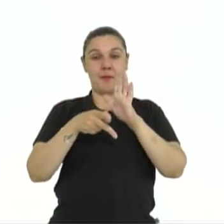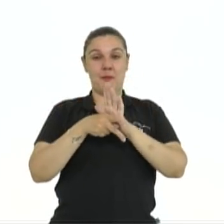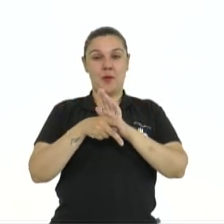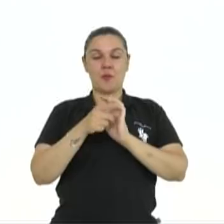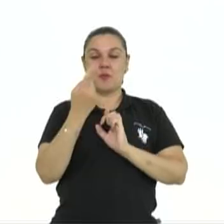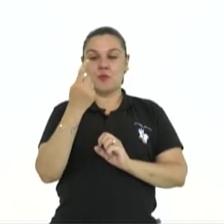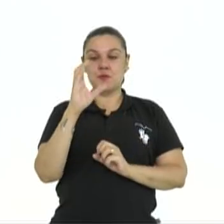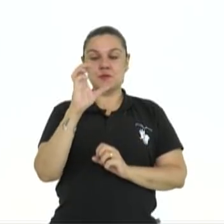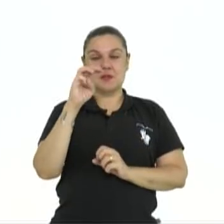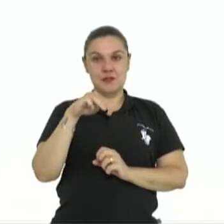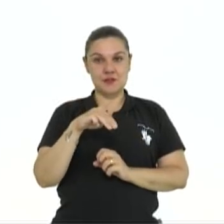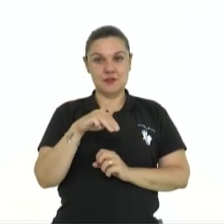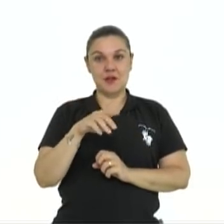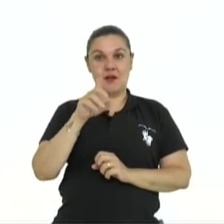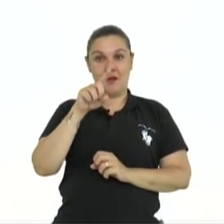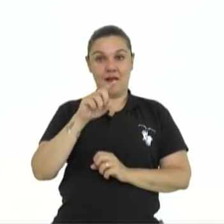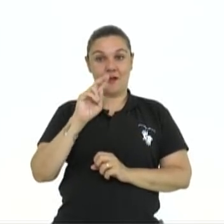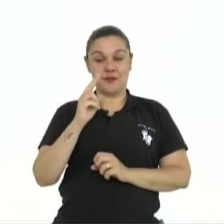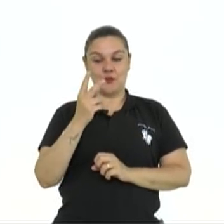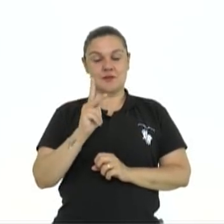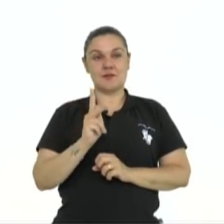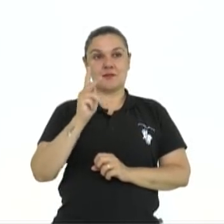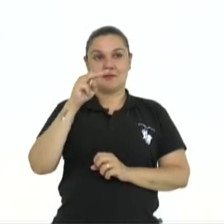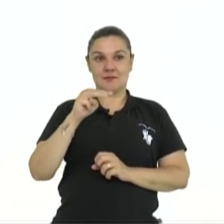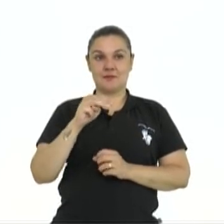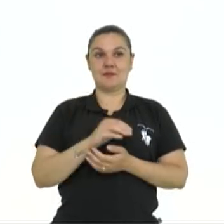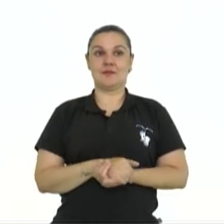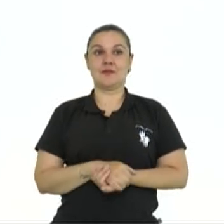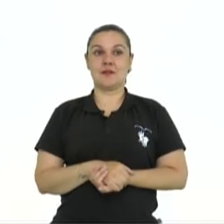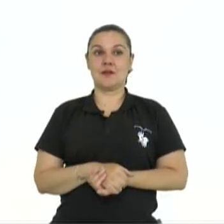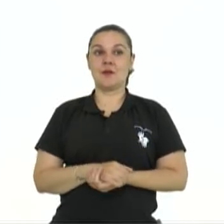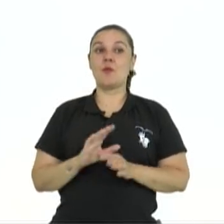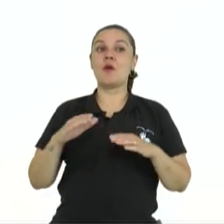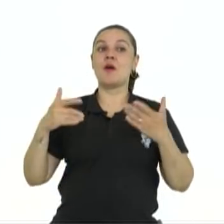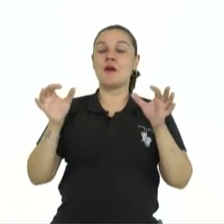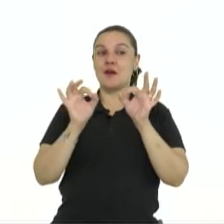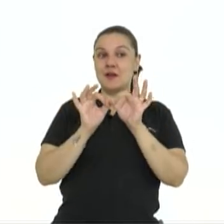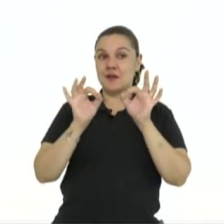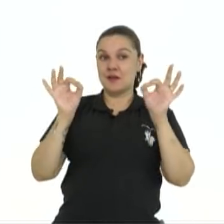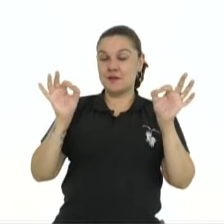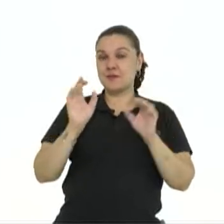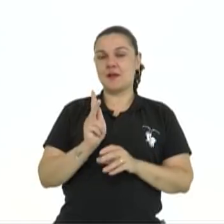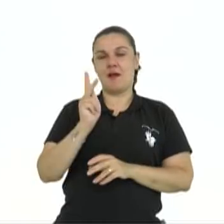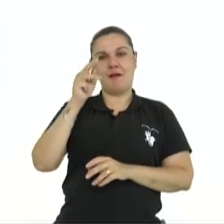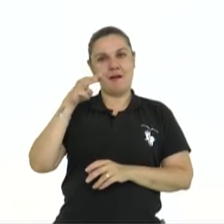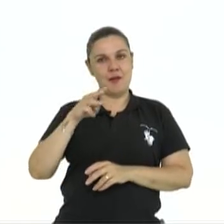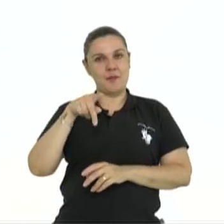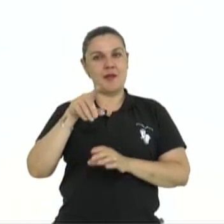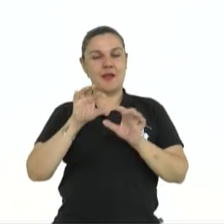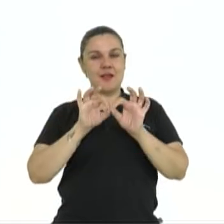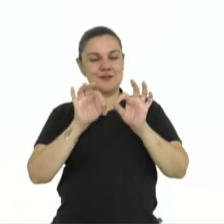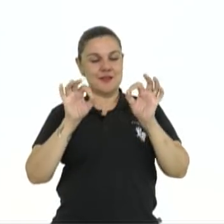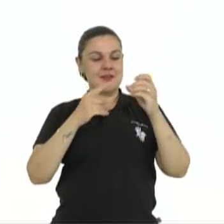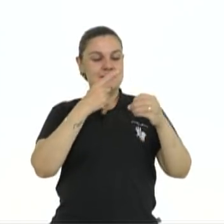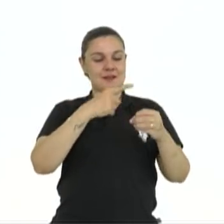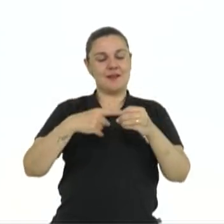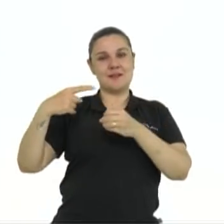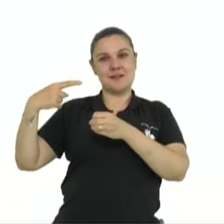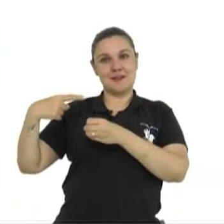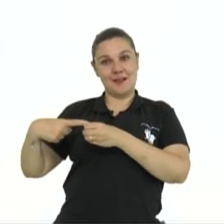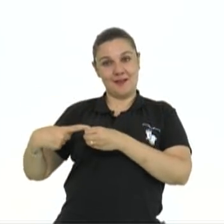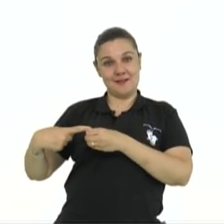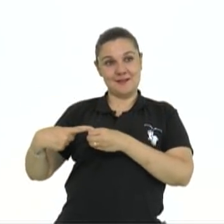1 centímetro é igual a 2 quilômetros, quantos quilômetros separam duas